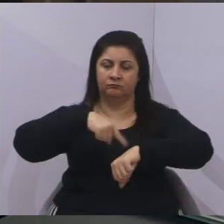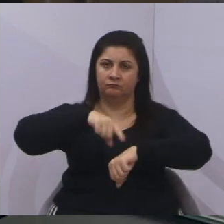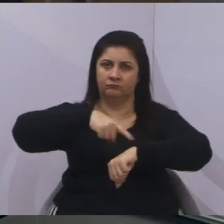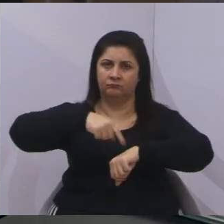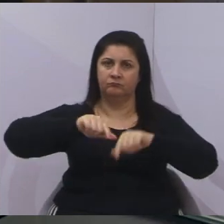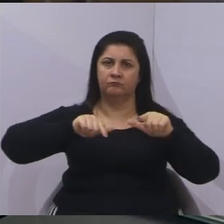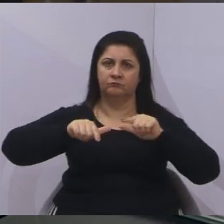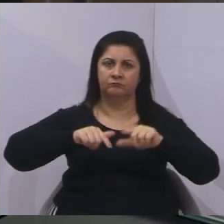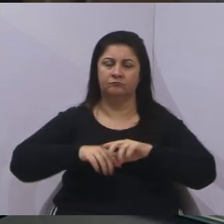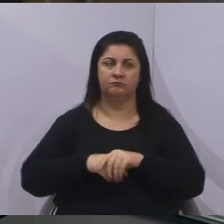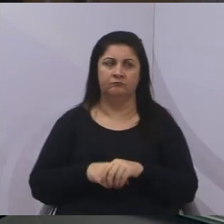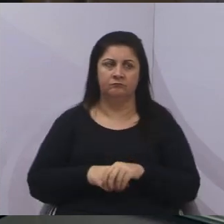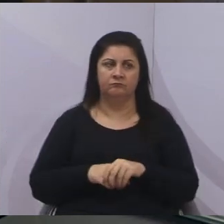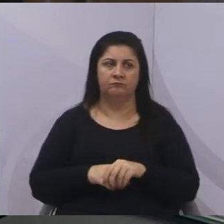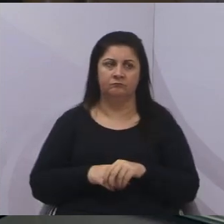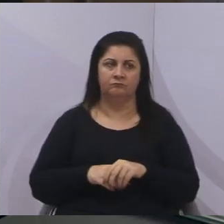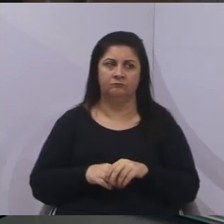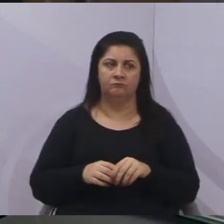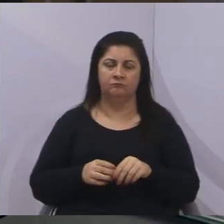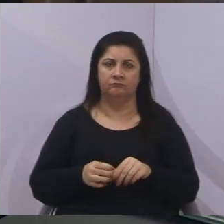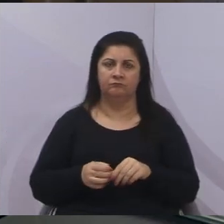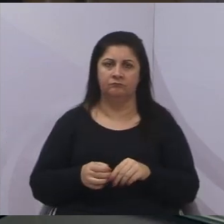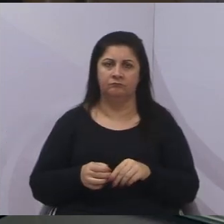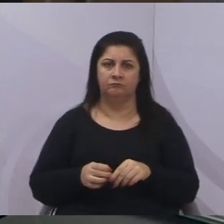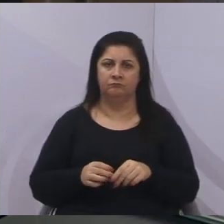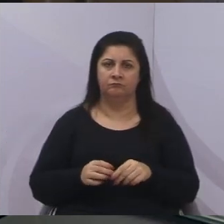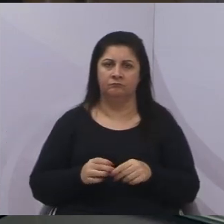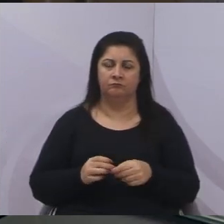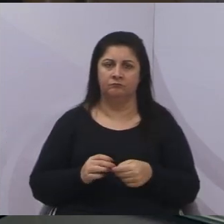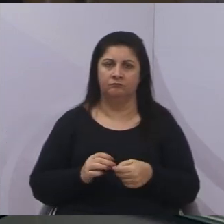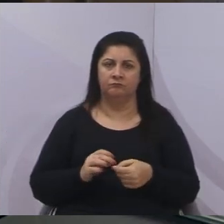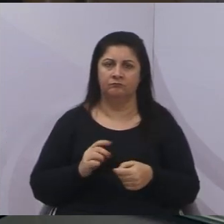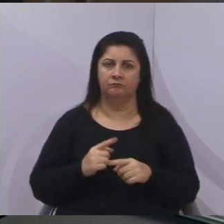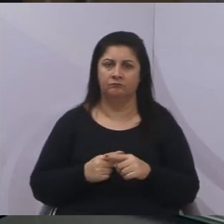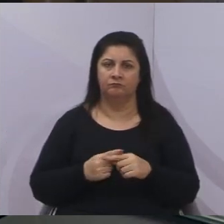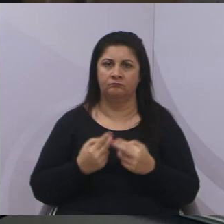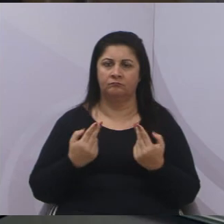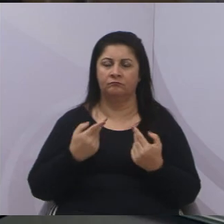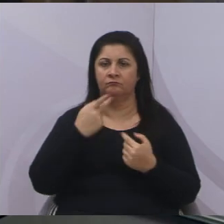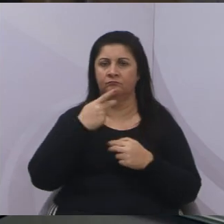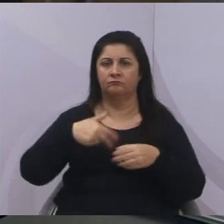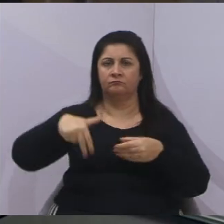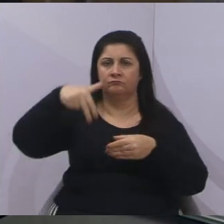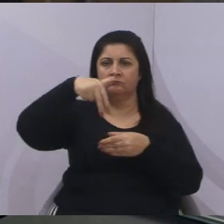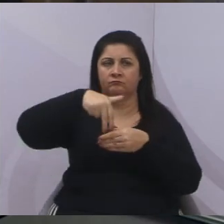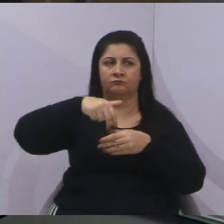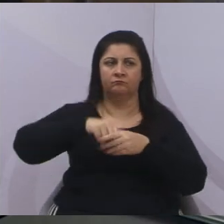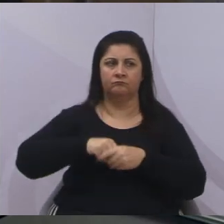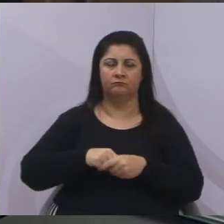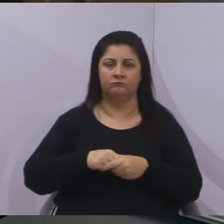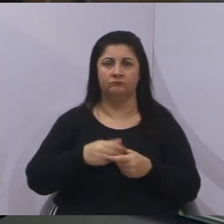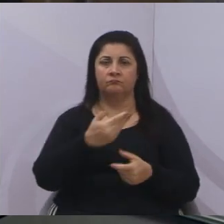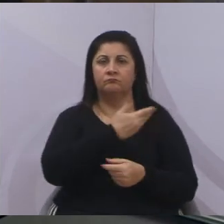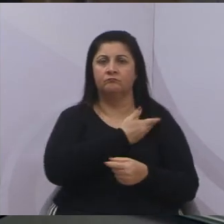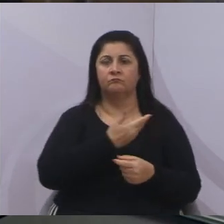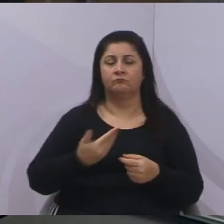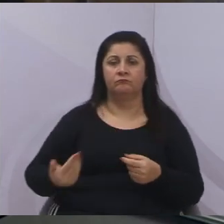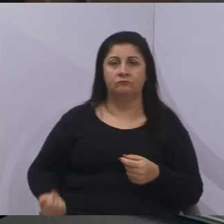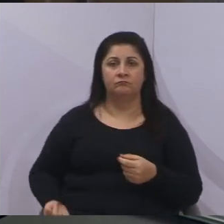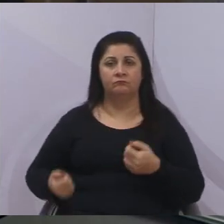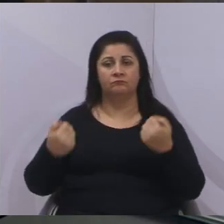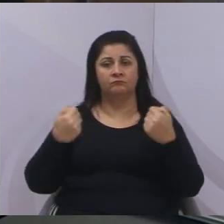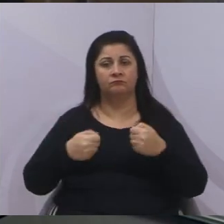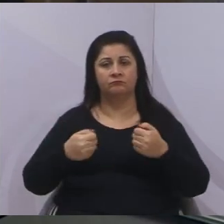hora, para que ele preste serviço e possa... Porque foi o que eu disse na tribuna. O federal precisa se articular